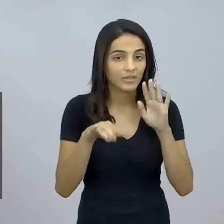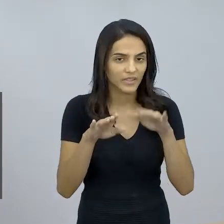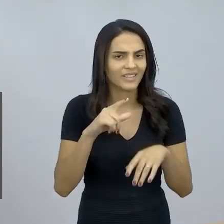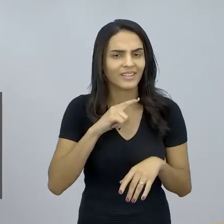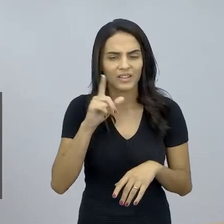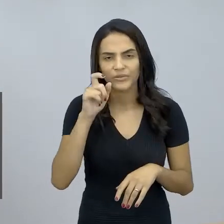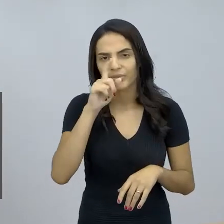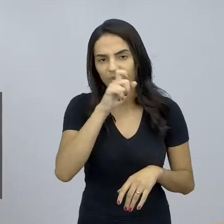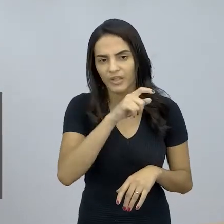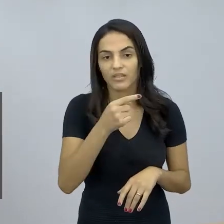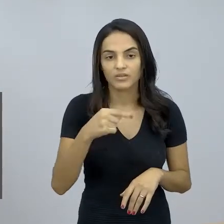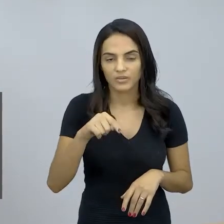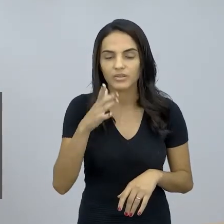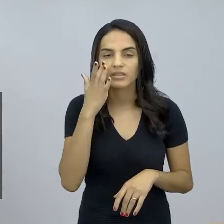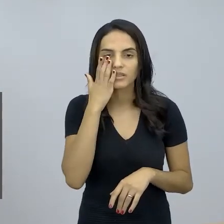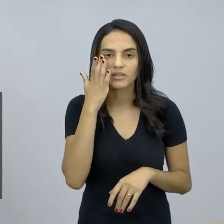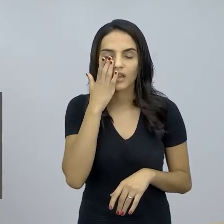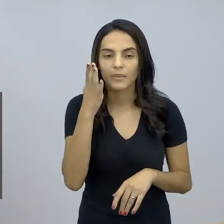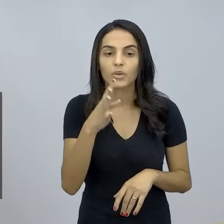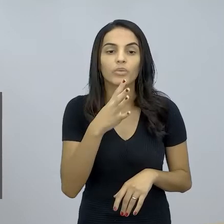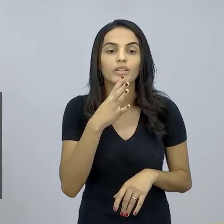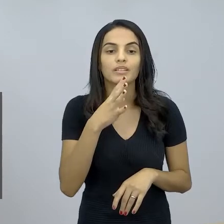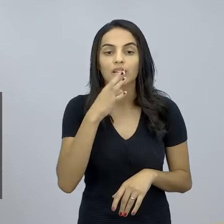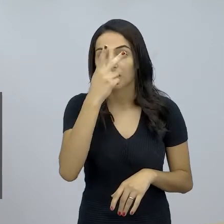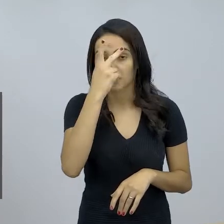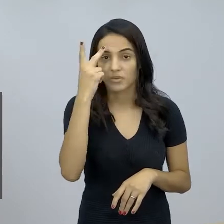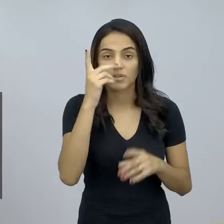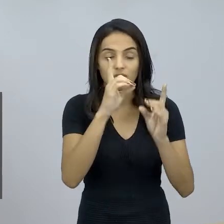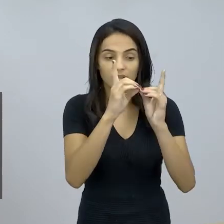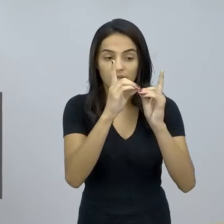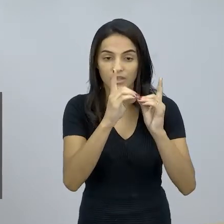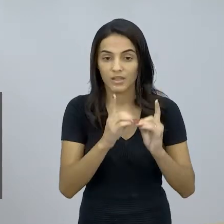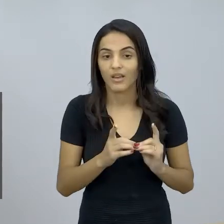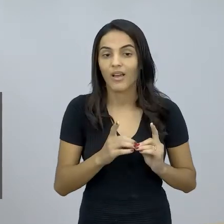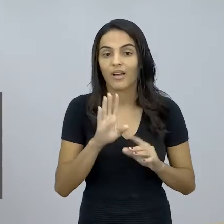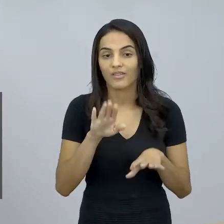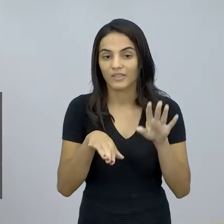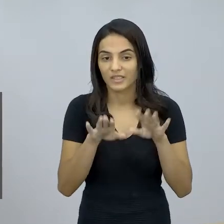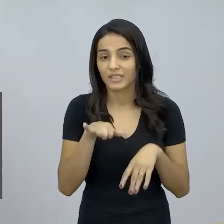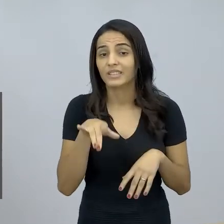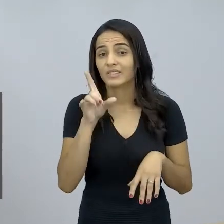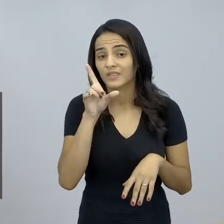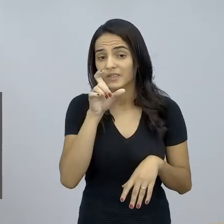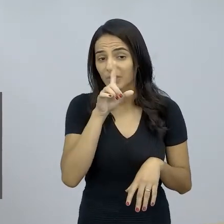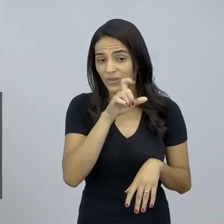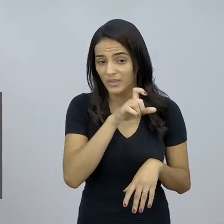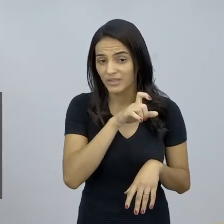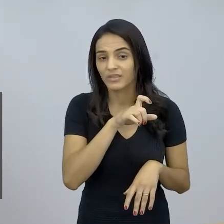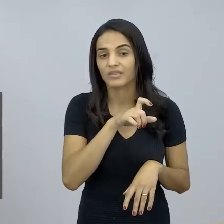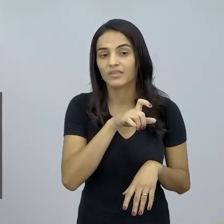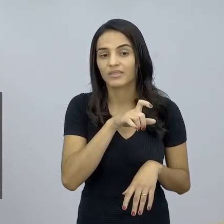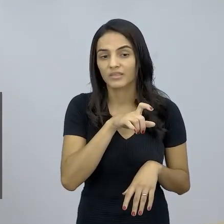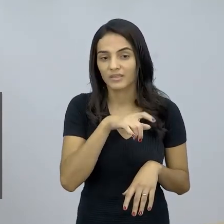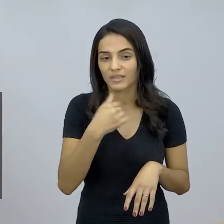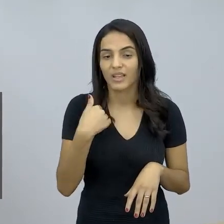dificuldade, a gente sabe que reconhecer a questão da deficiência, se não foi bem trabalhado desde a infância,